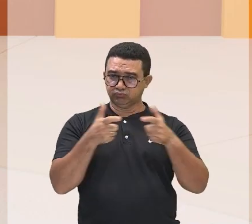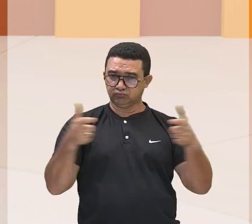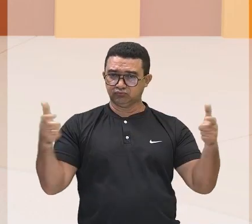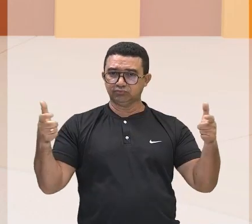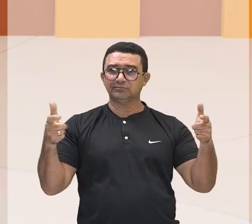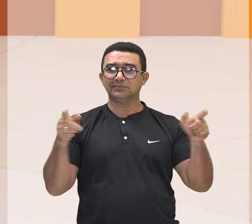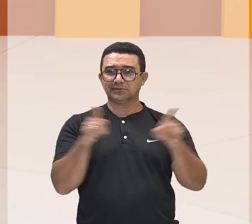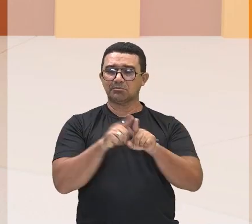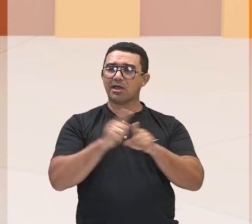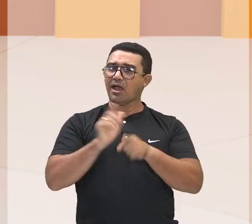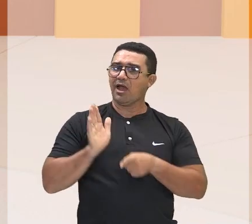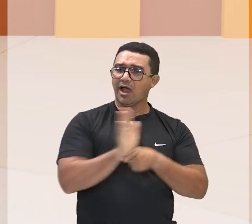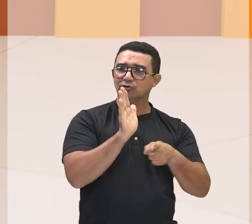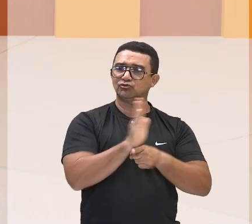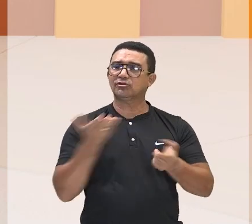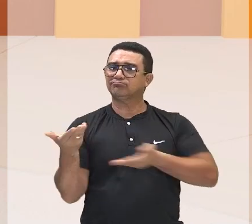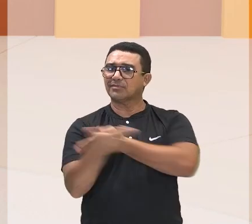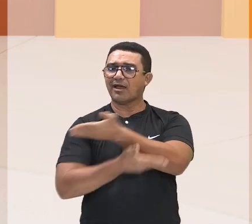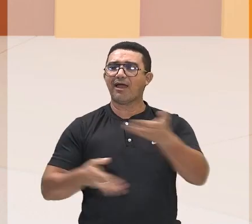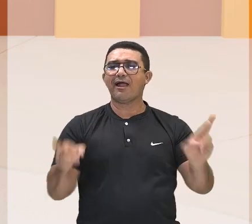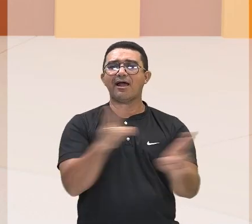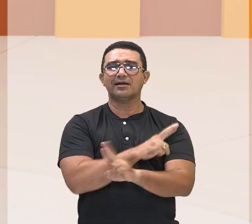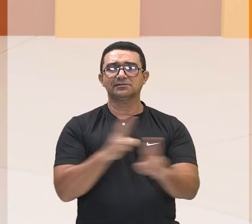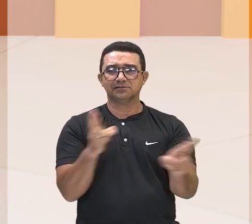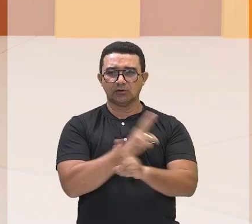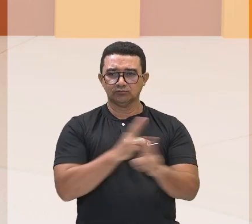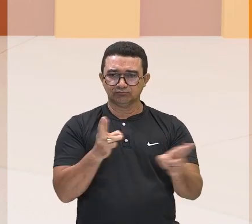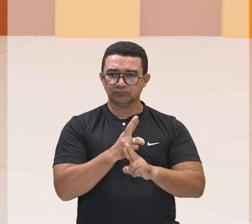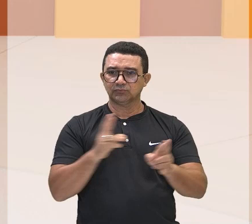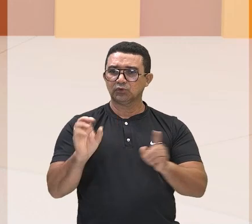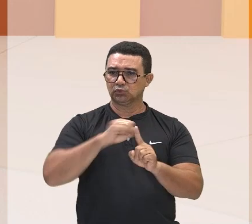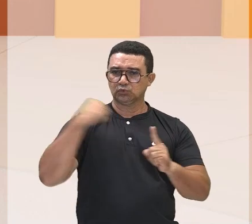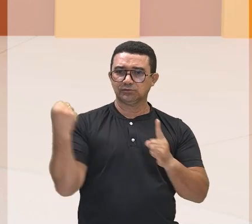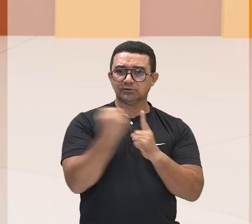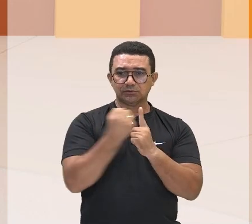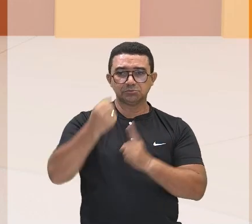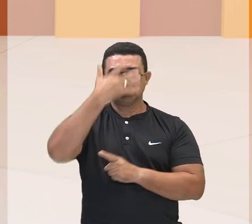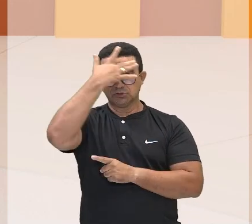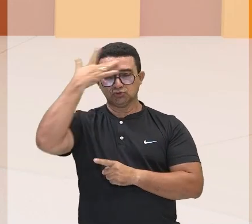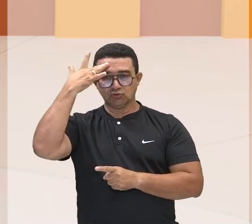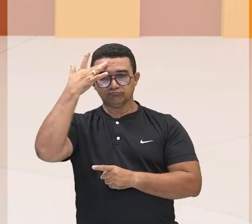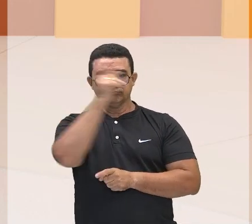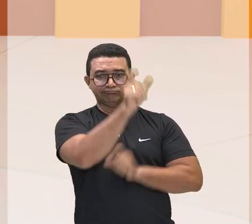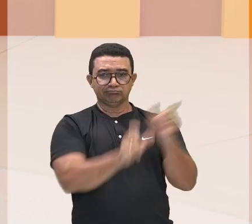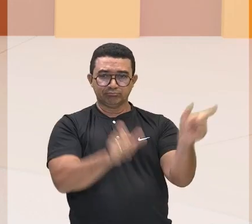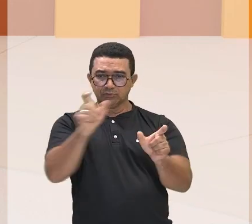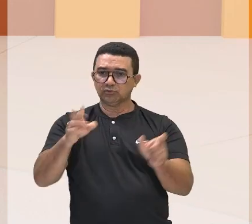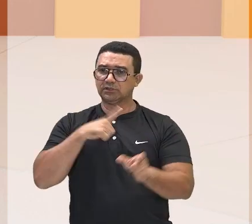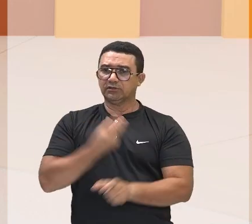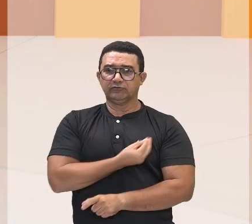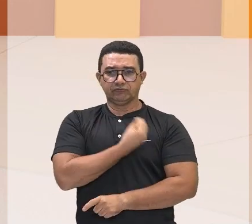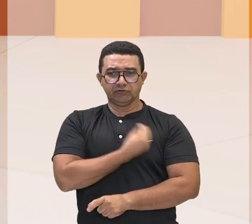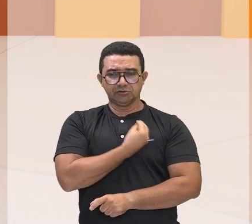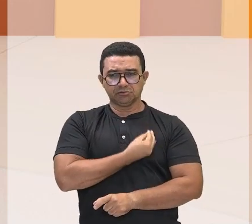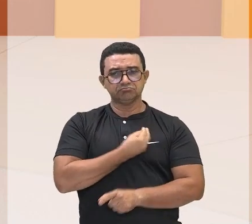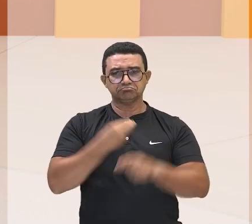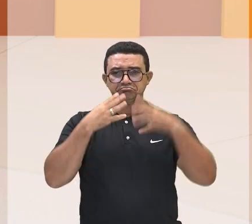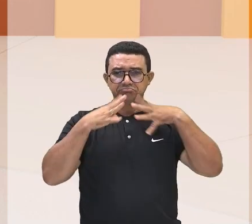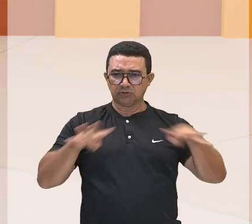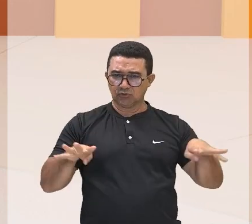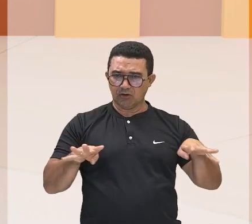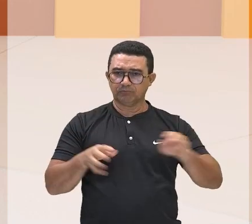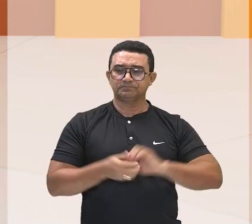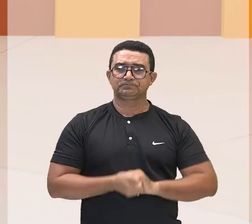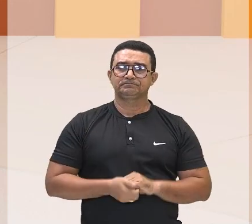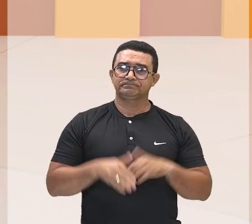continuidade dessas relações sociais entre essas pessoas. Essas pessoas, elas acabam tendo um modo de vida mais comum. Então, isso